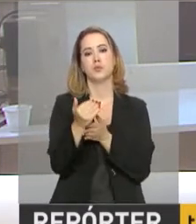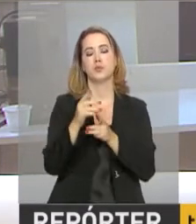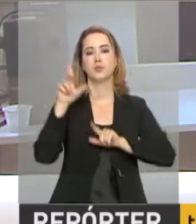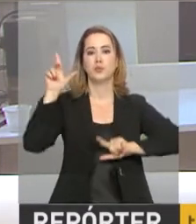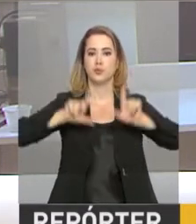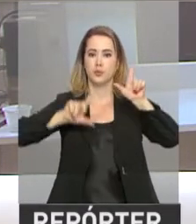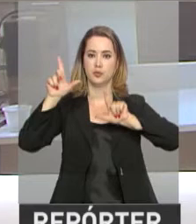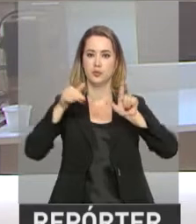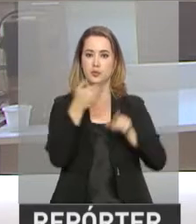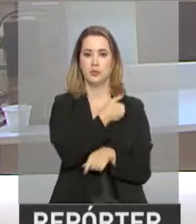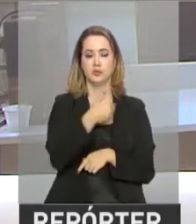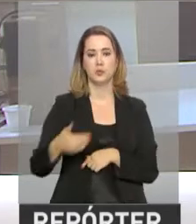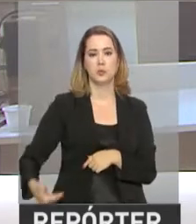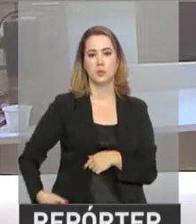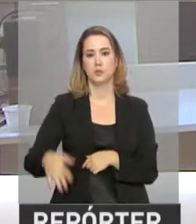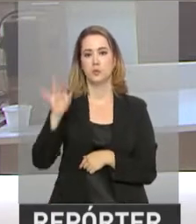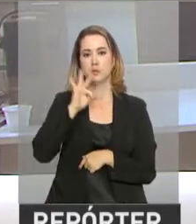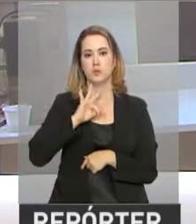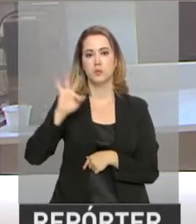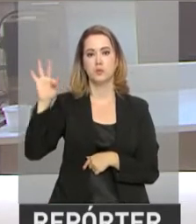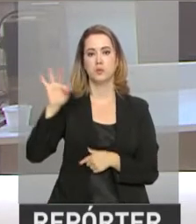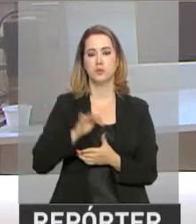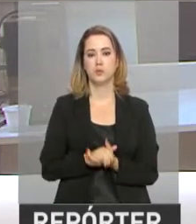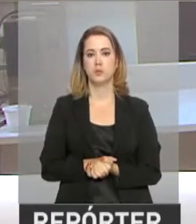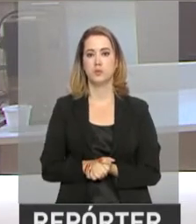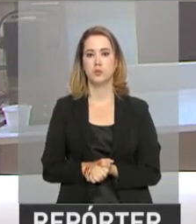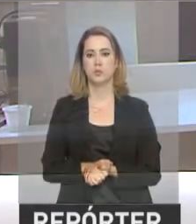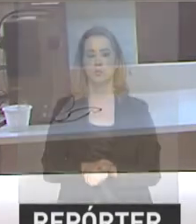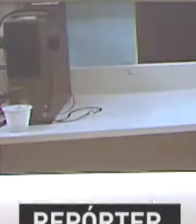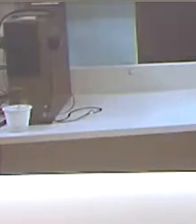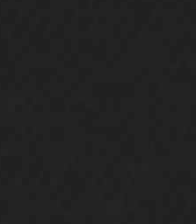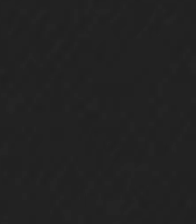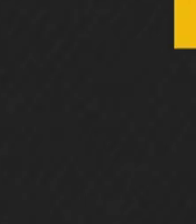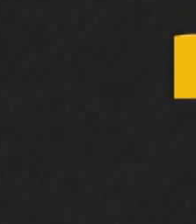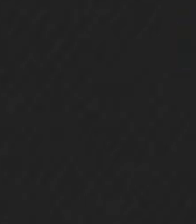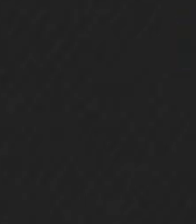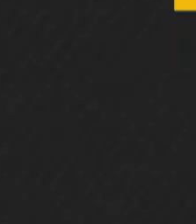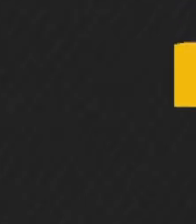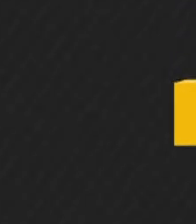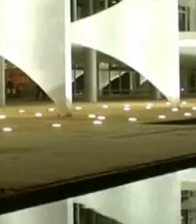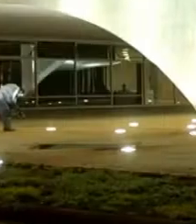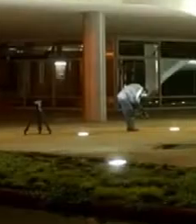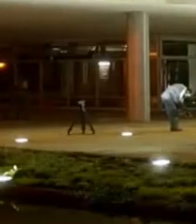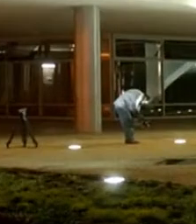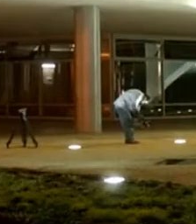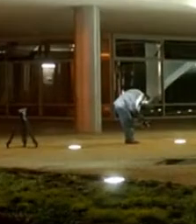e continue com a gente. NBR, a TV do Governo Federal.